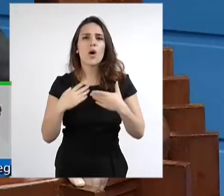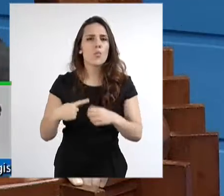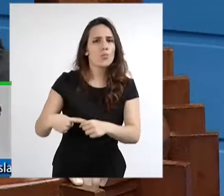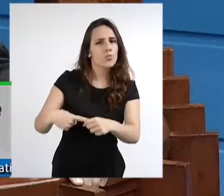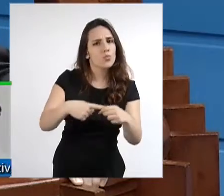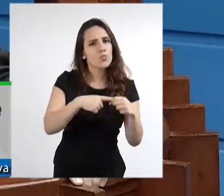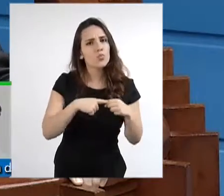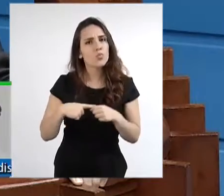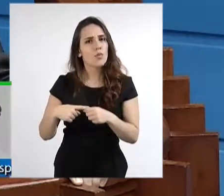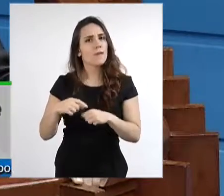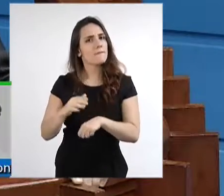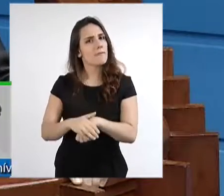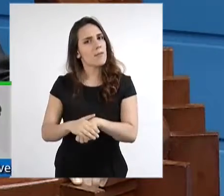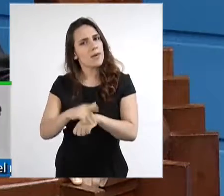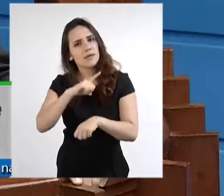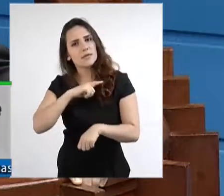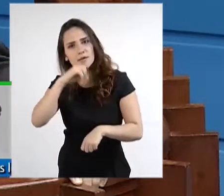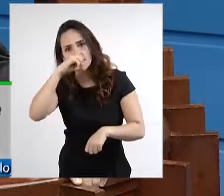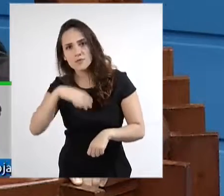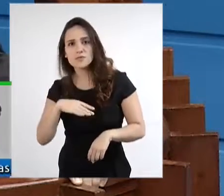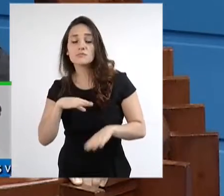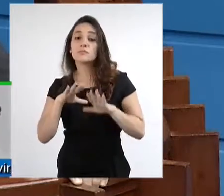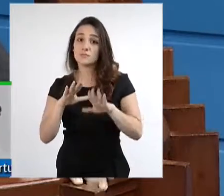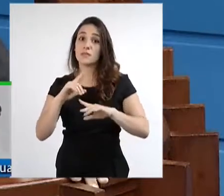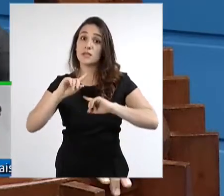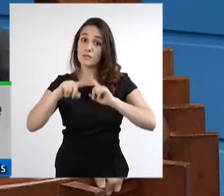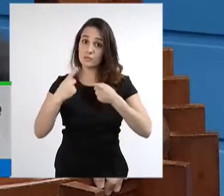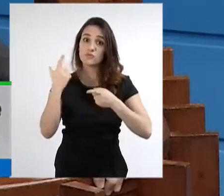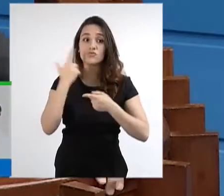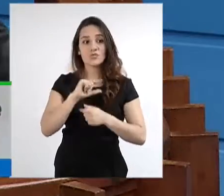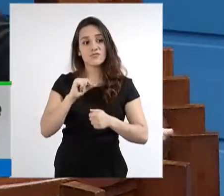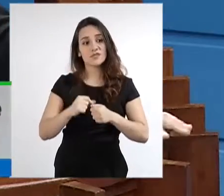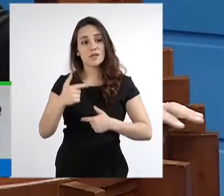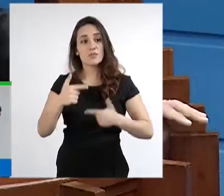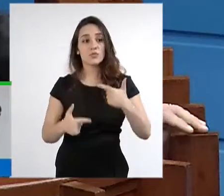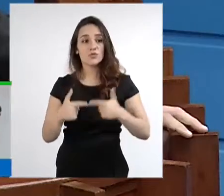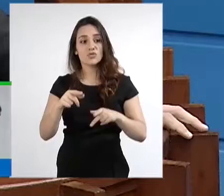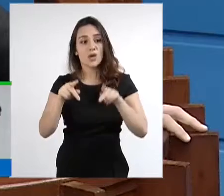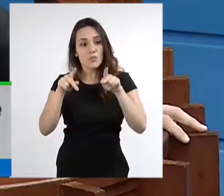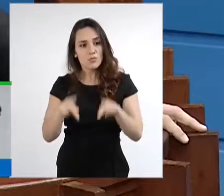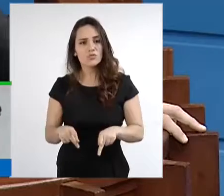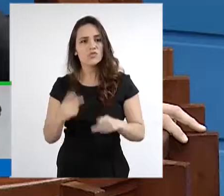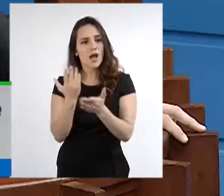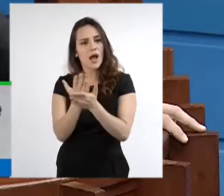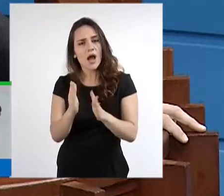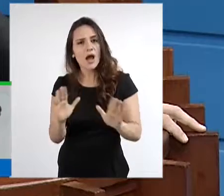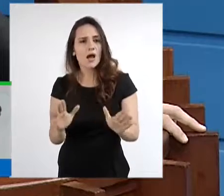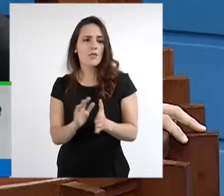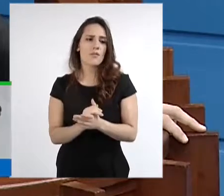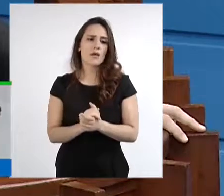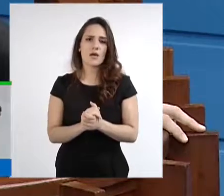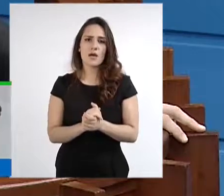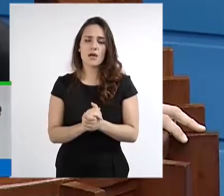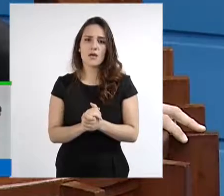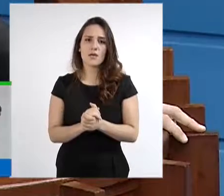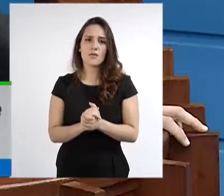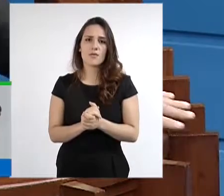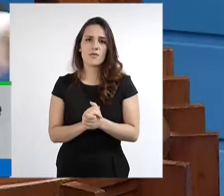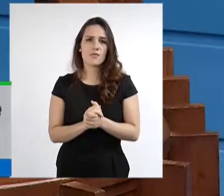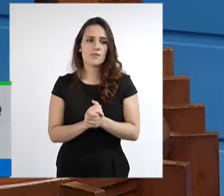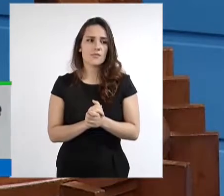possamos debater políticas públicas de fazer esse enfrentamento